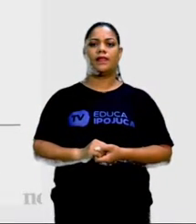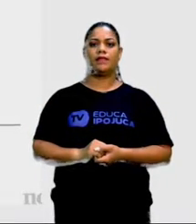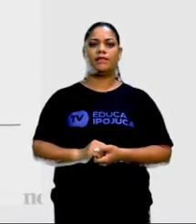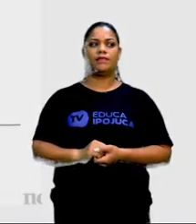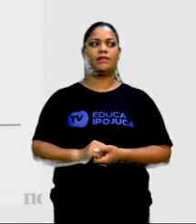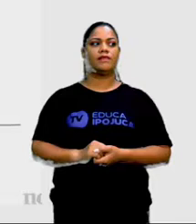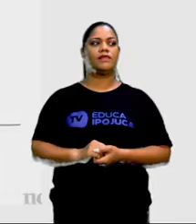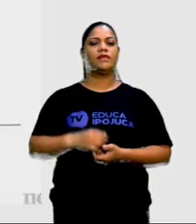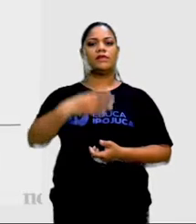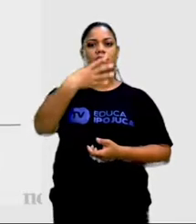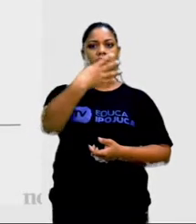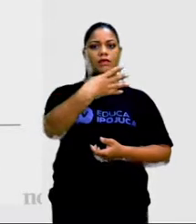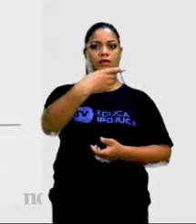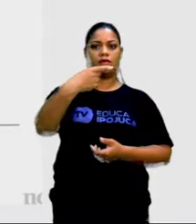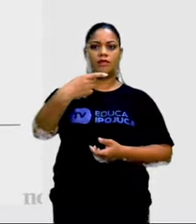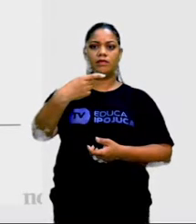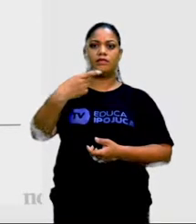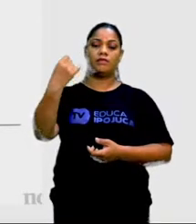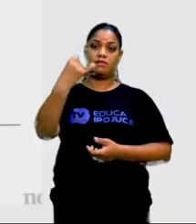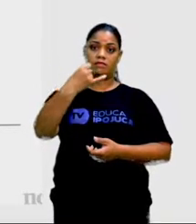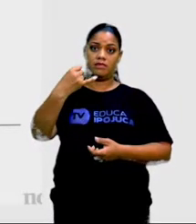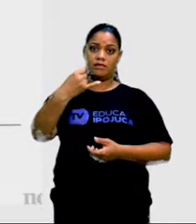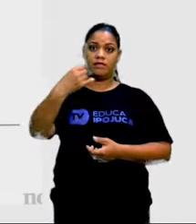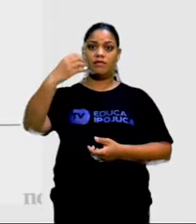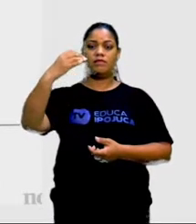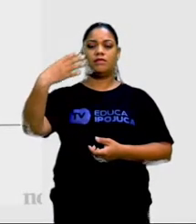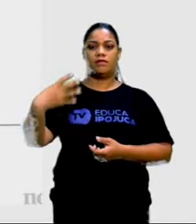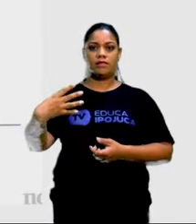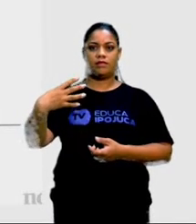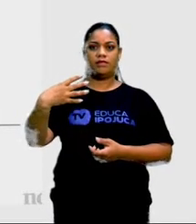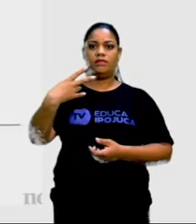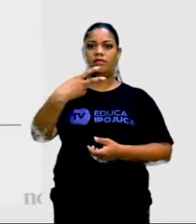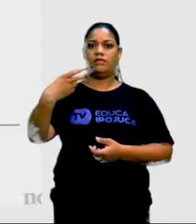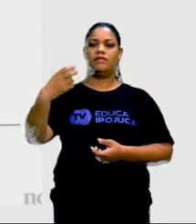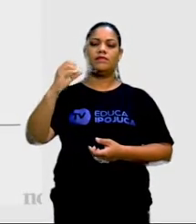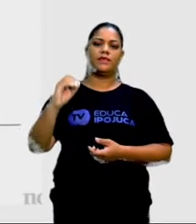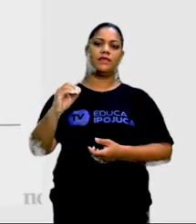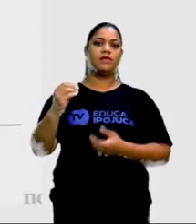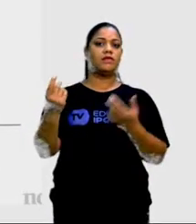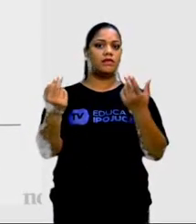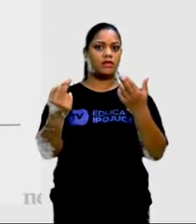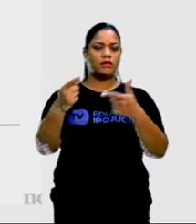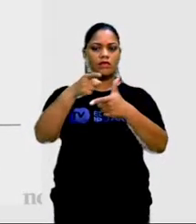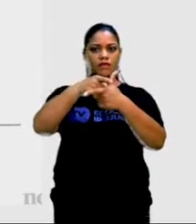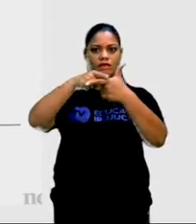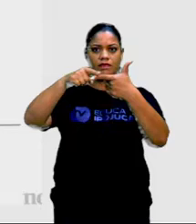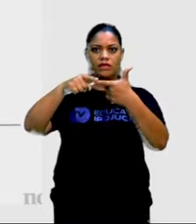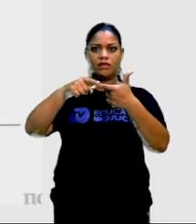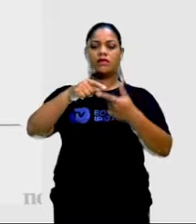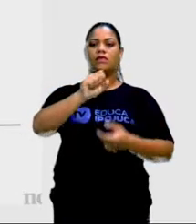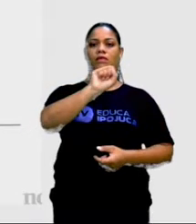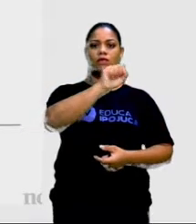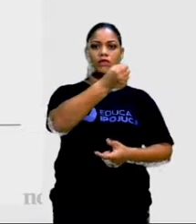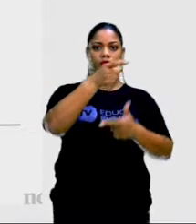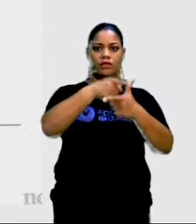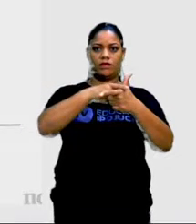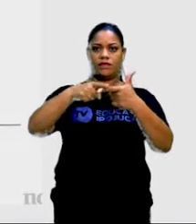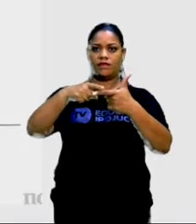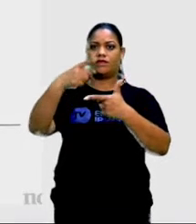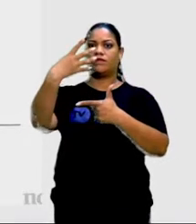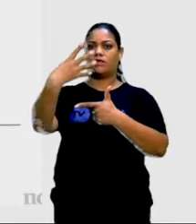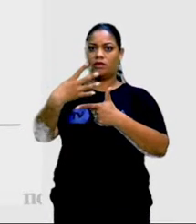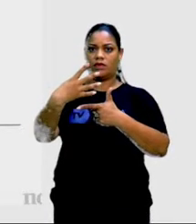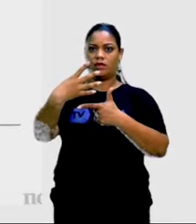quem de 4 menos 4 ficou 0. O mesmo processo, você vai dividir. 8 dividido para